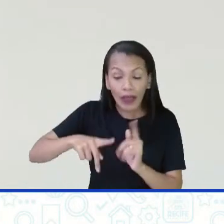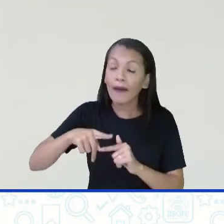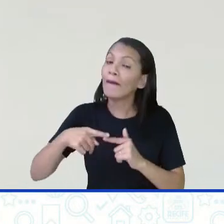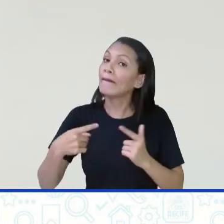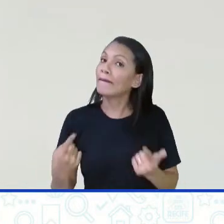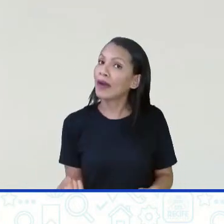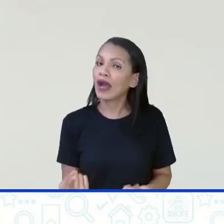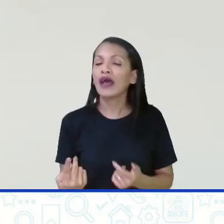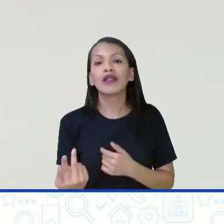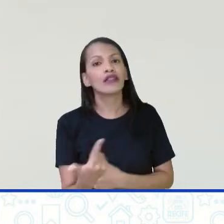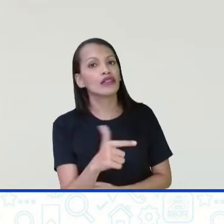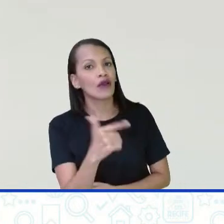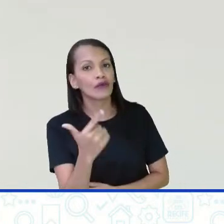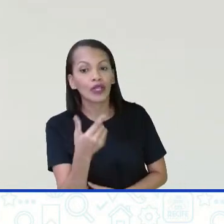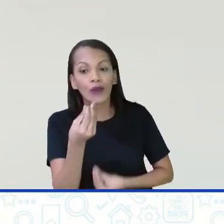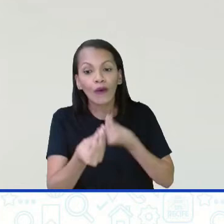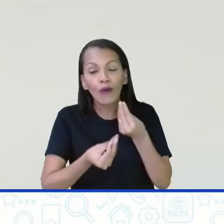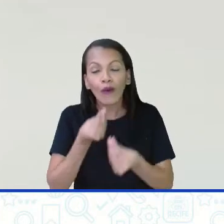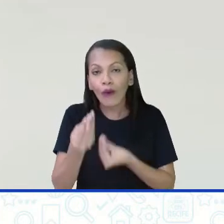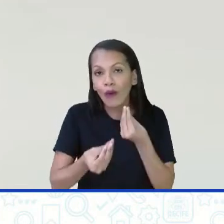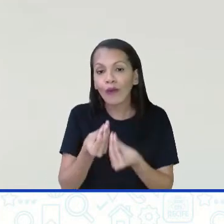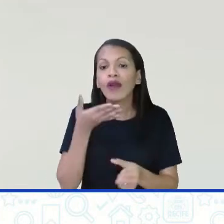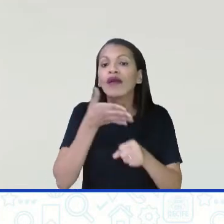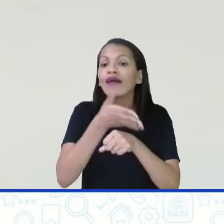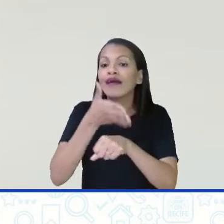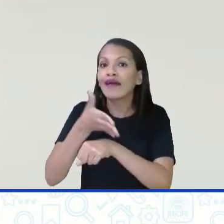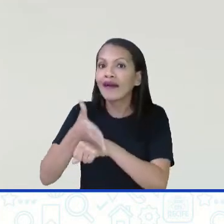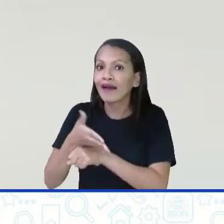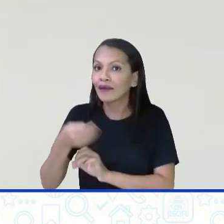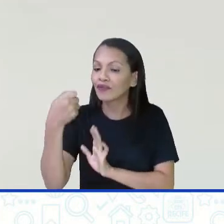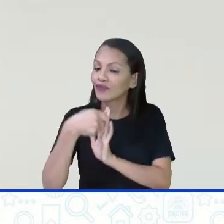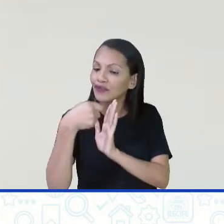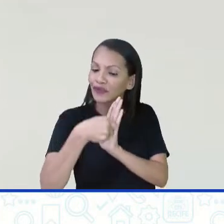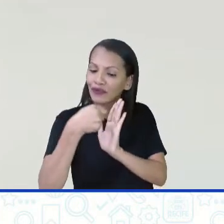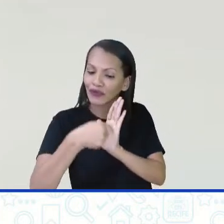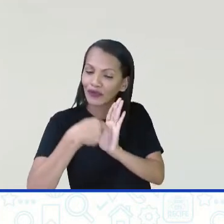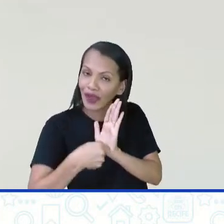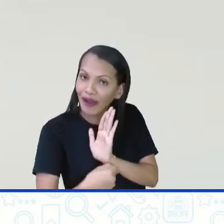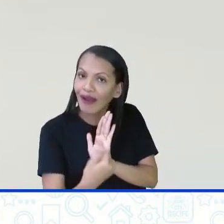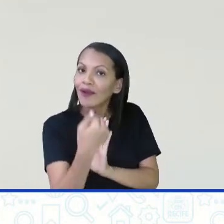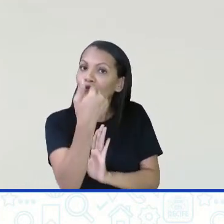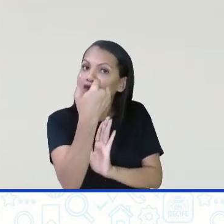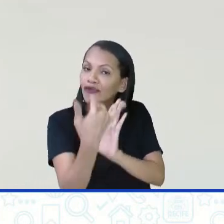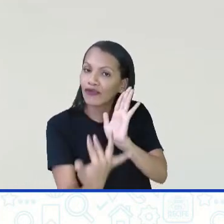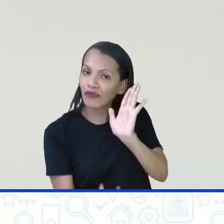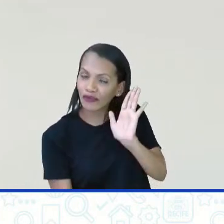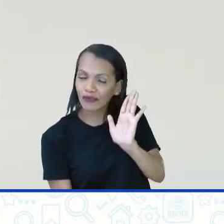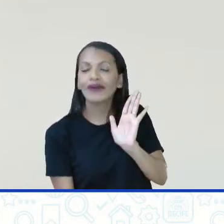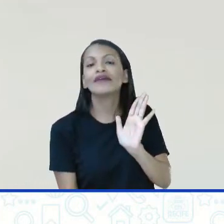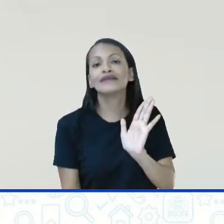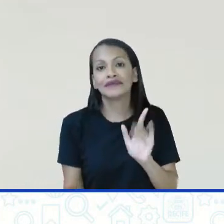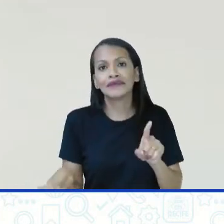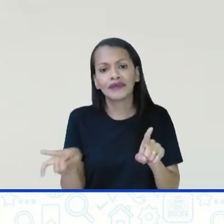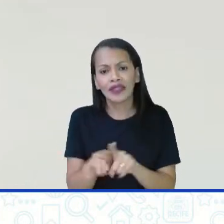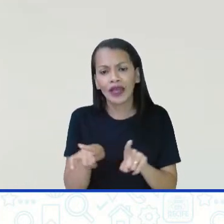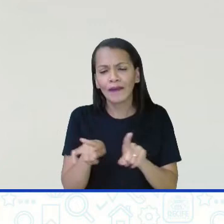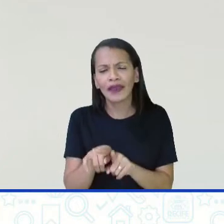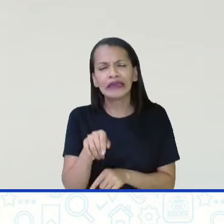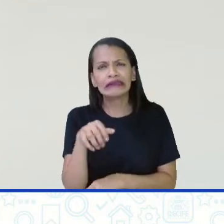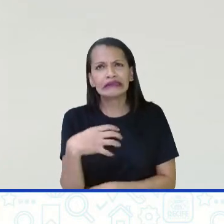ela não tem como acessar o conteúdo escrito das tirinhas, muito menos o